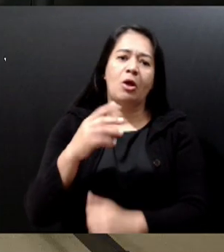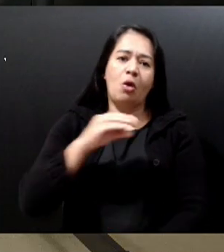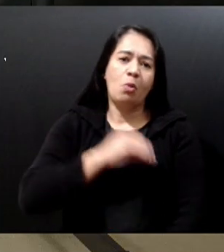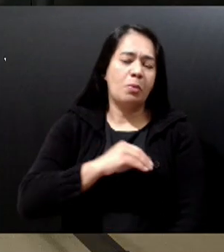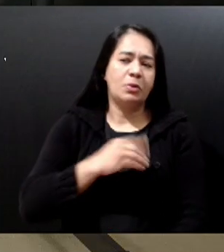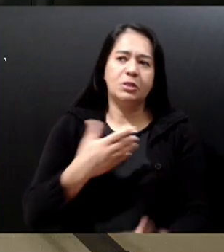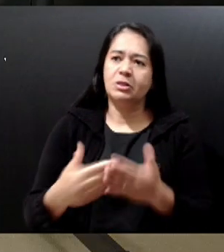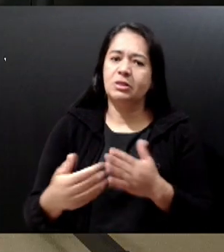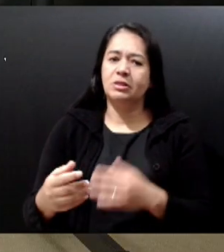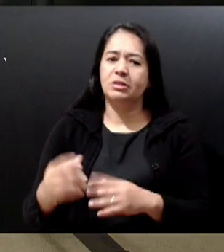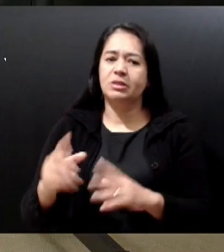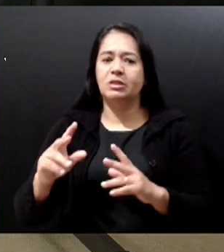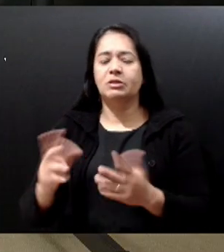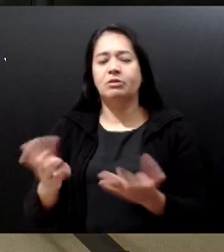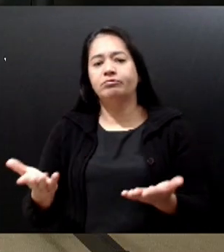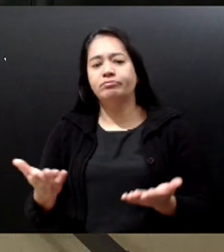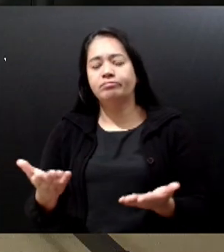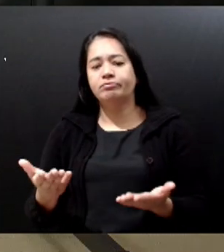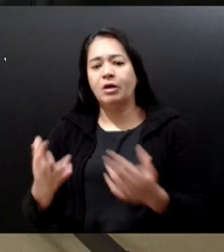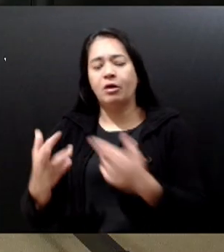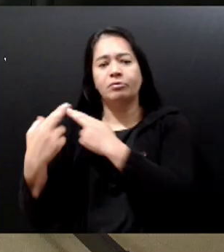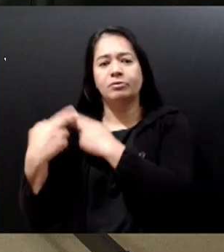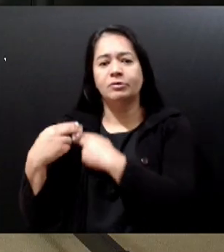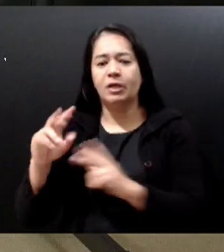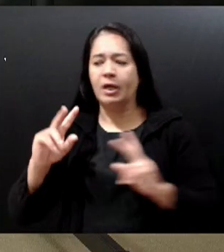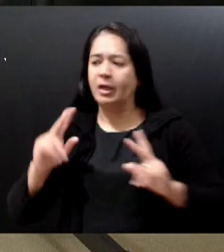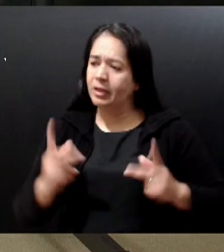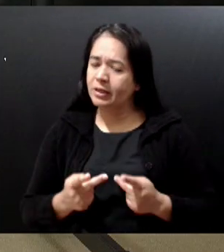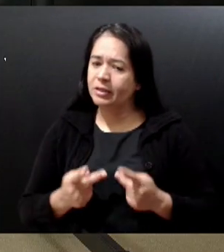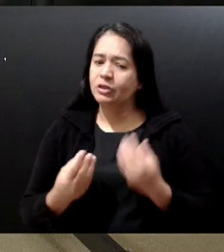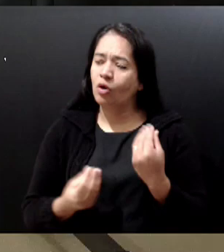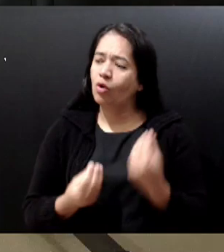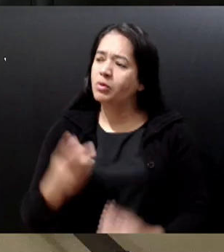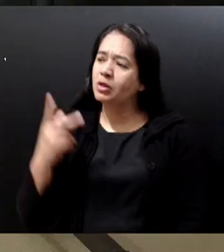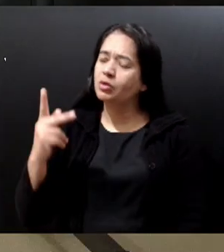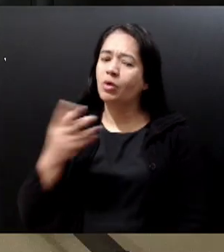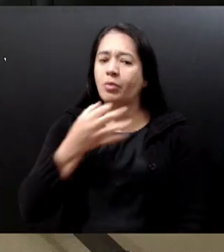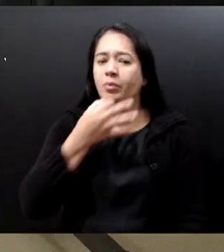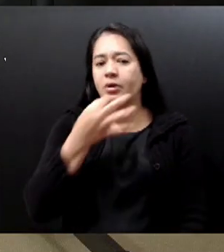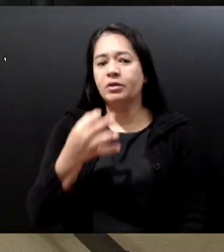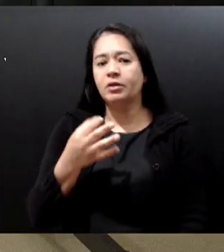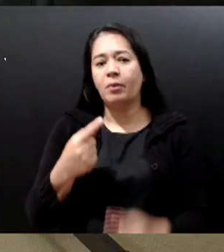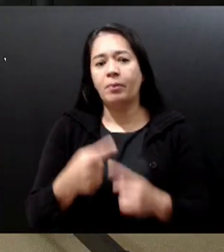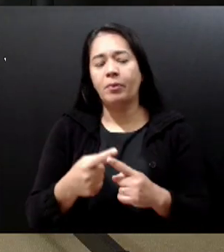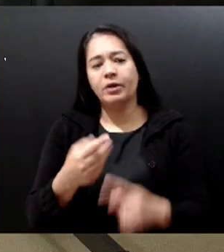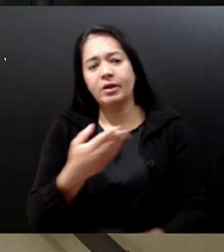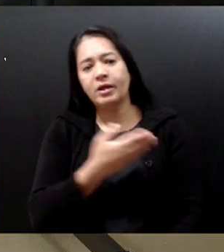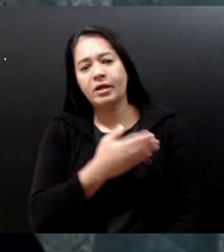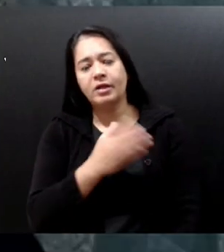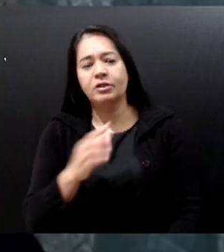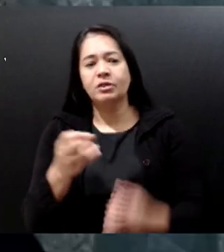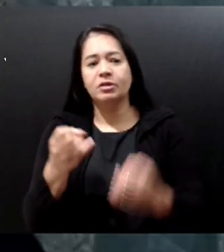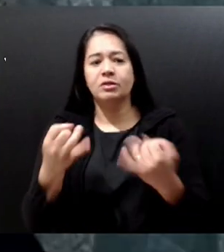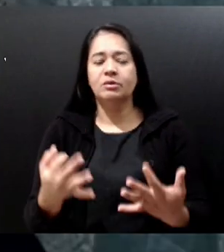sua avaliação também sobre esse ponto que a Marina trouxe para a gente, que é a questão da alienação parental.